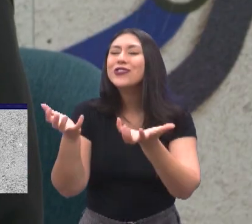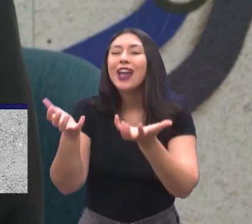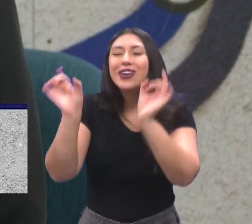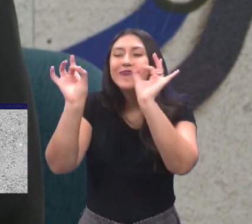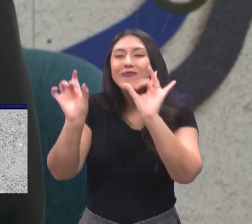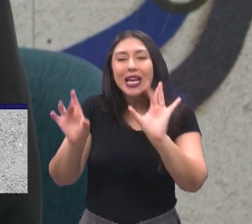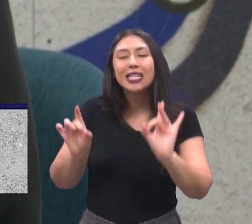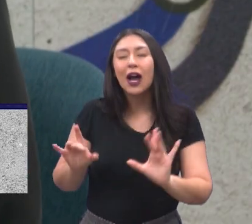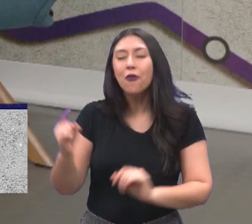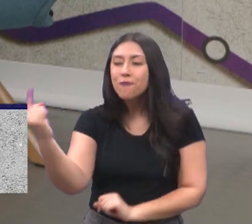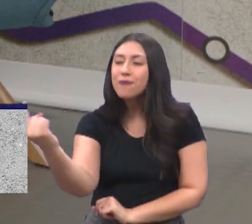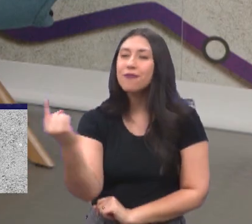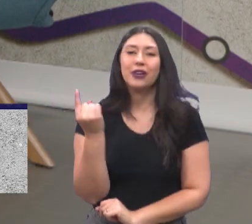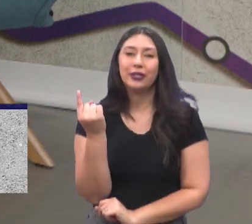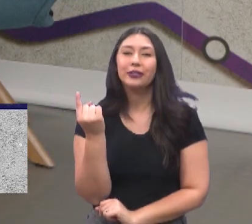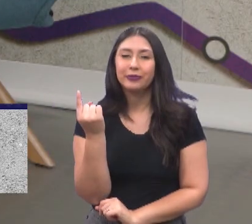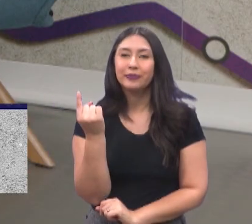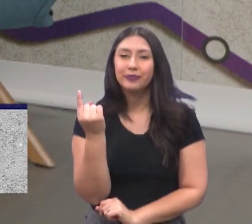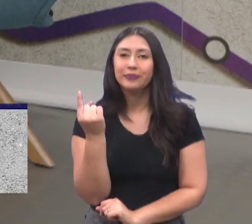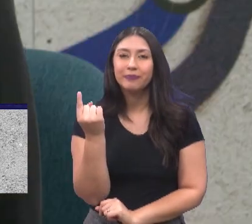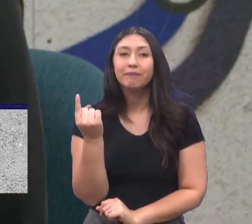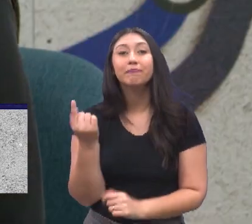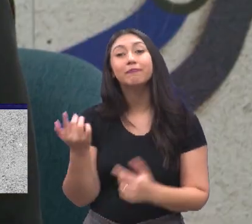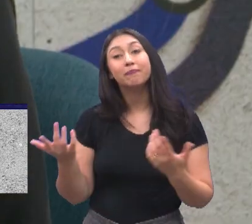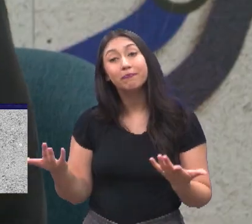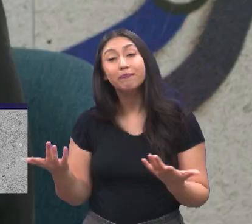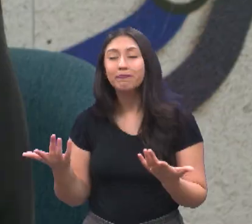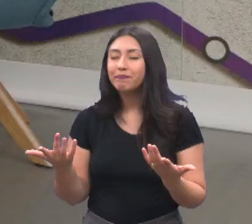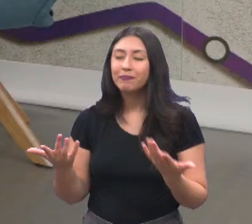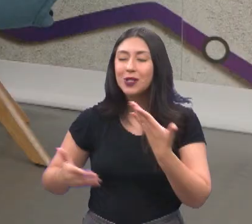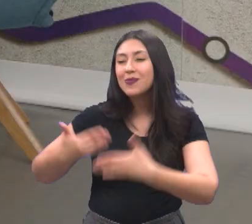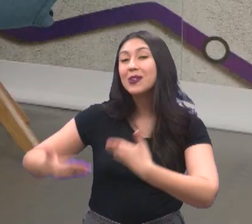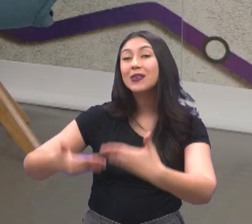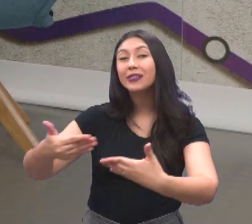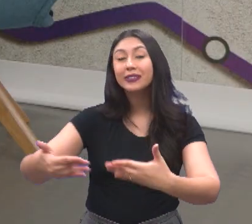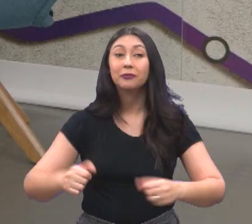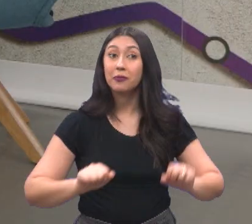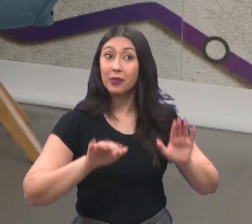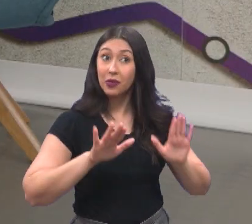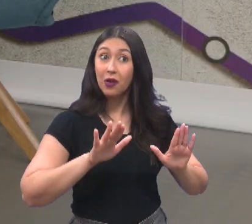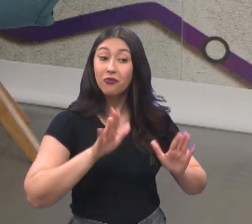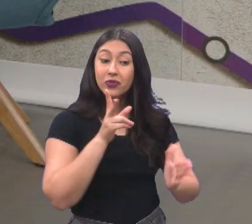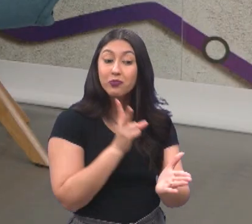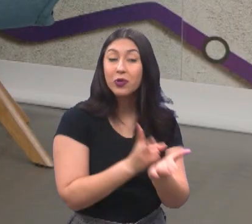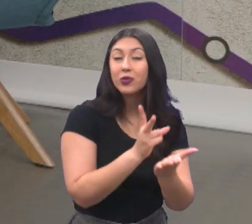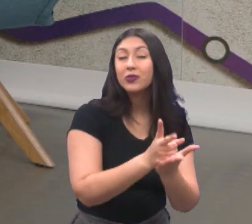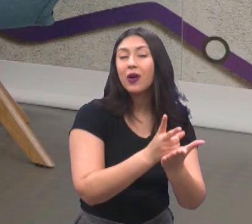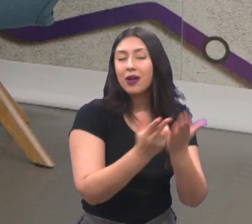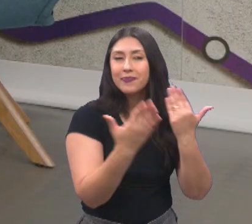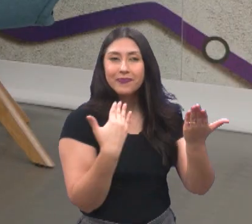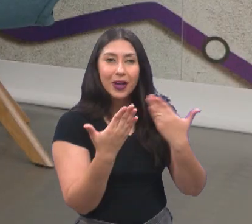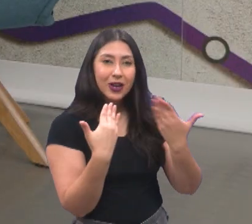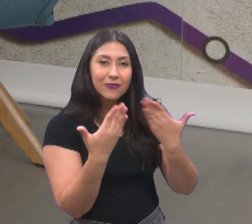vai te procurar, né? Que ótimo. Então as coisas vão acontecendo. Ó, a gente vai falar muito sobre isso ainda, principalmente no próximo